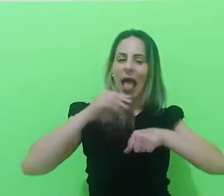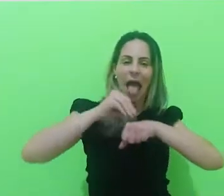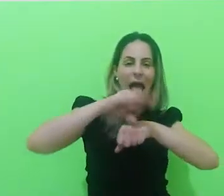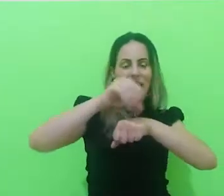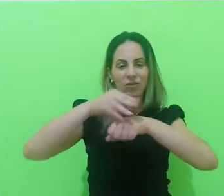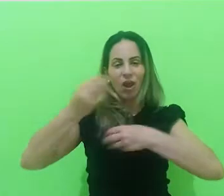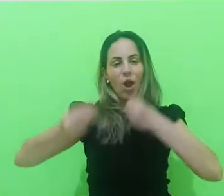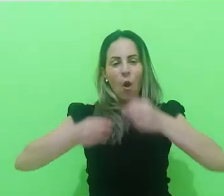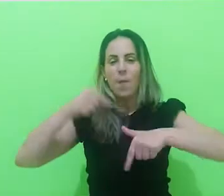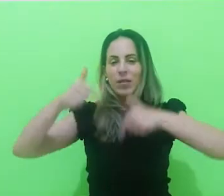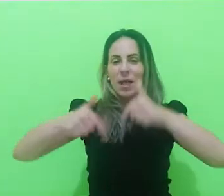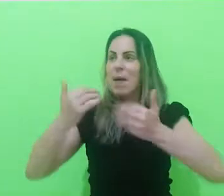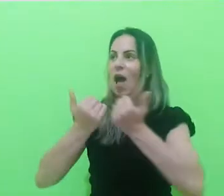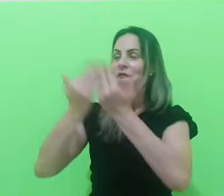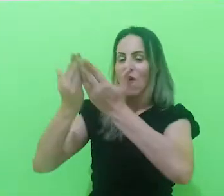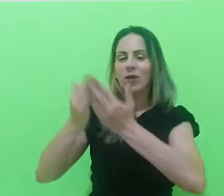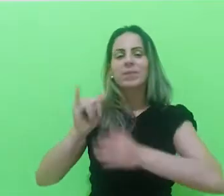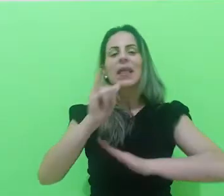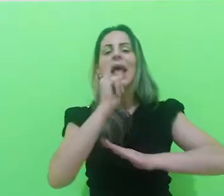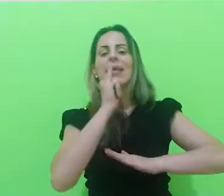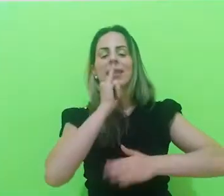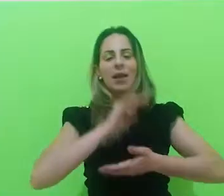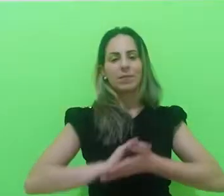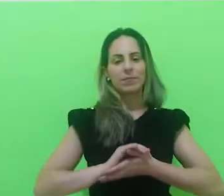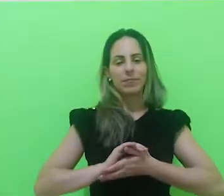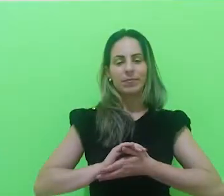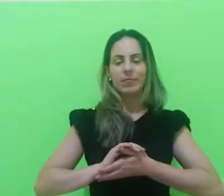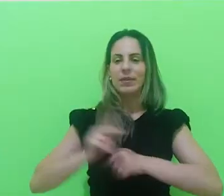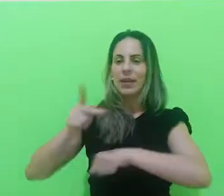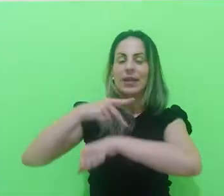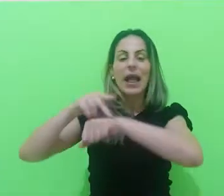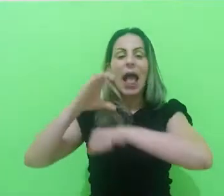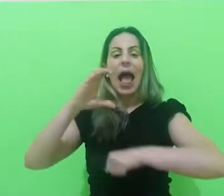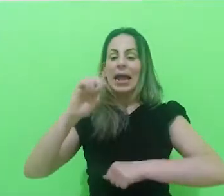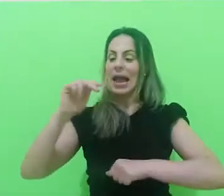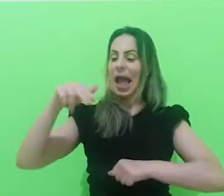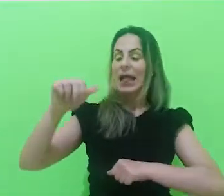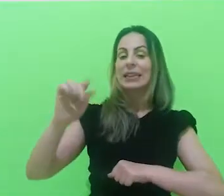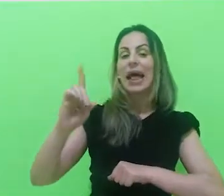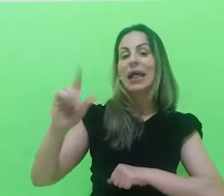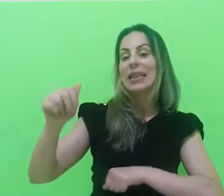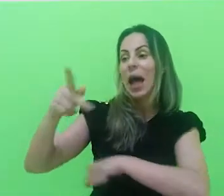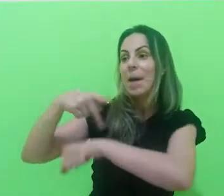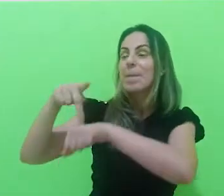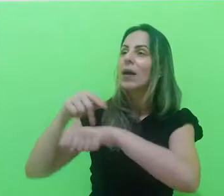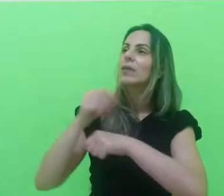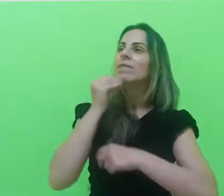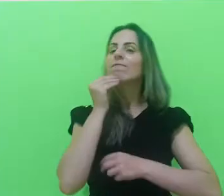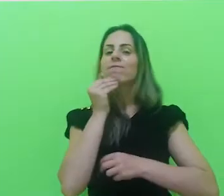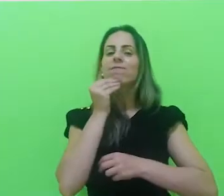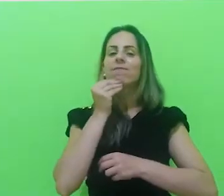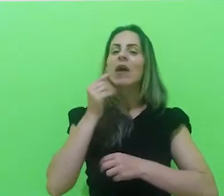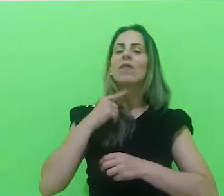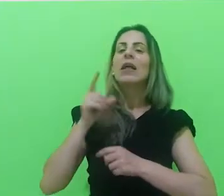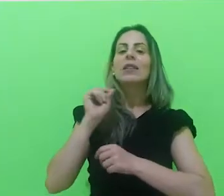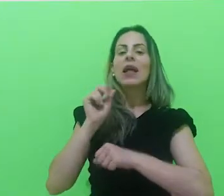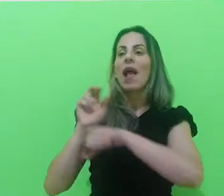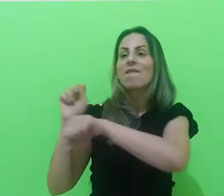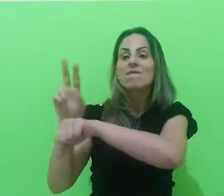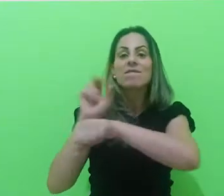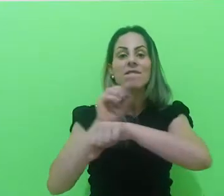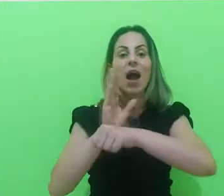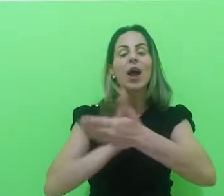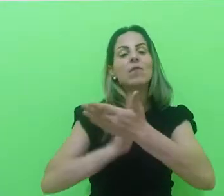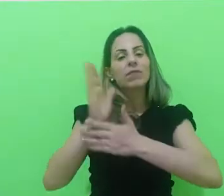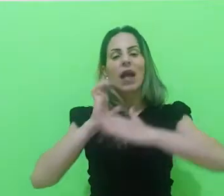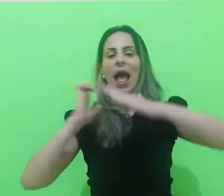como trabalhar fora, vamos supor que você escolha trabalhar no Canadá. Você vai pleitear ou concorrer a uma vaga